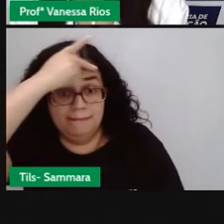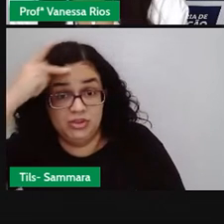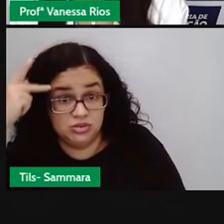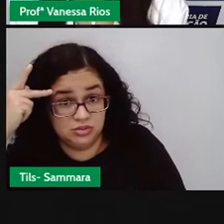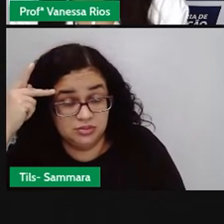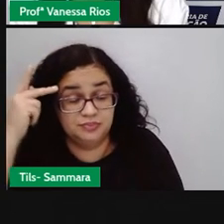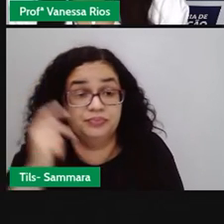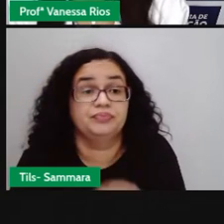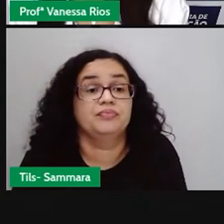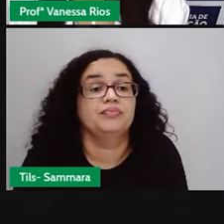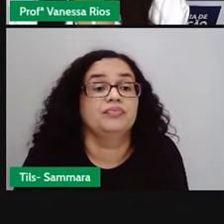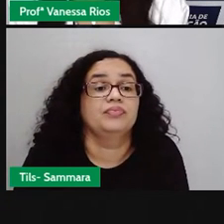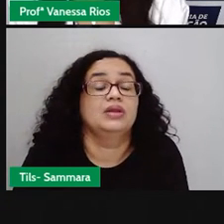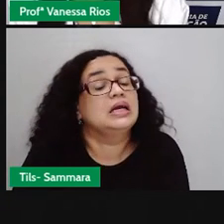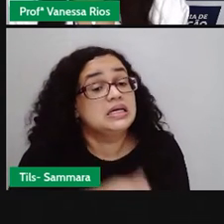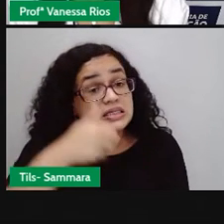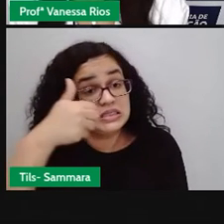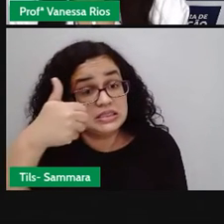pessoas.